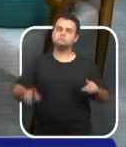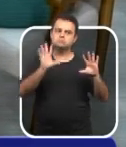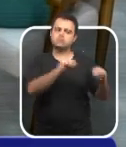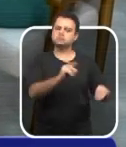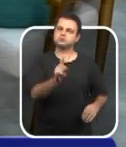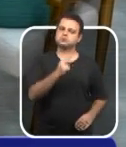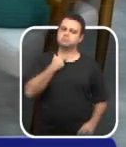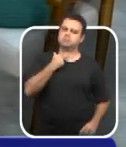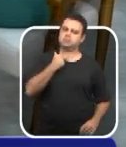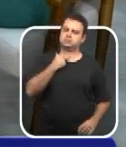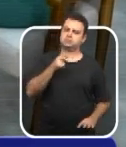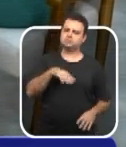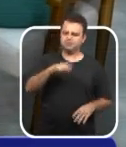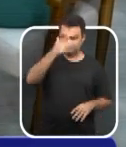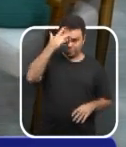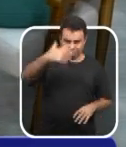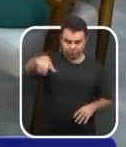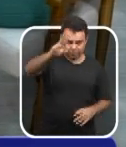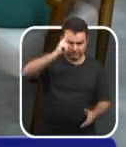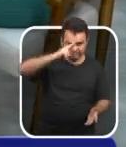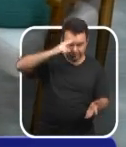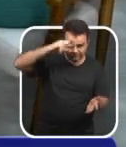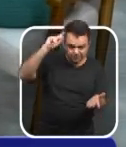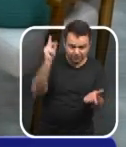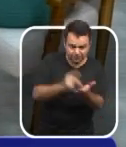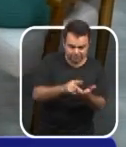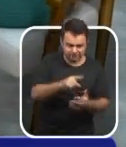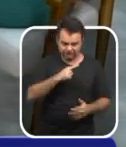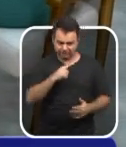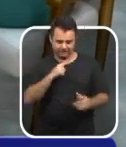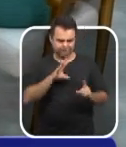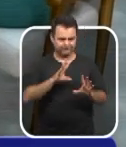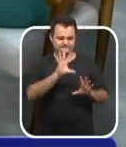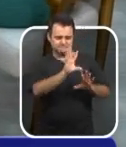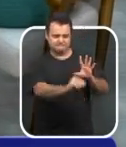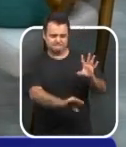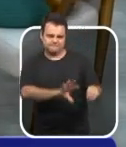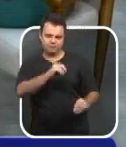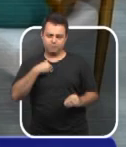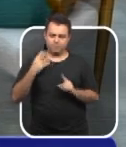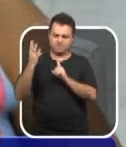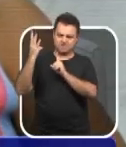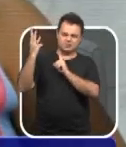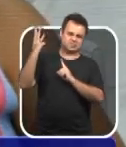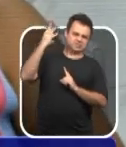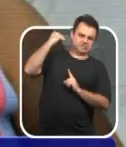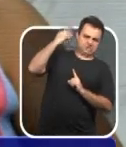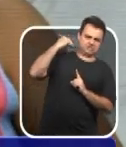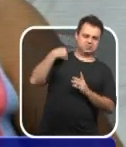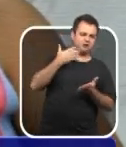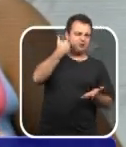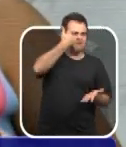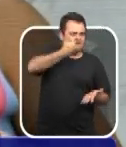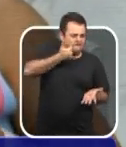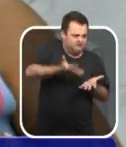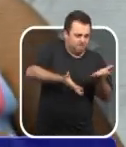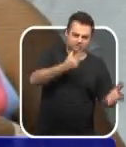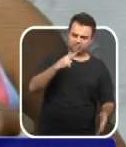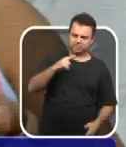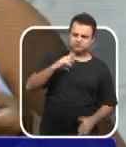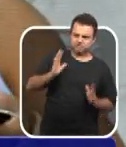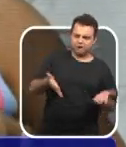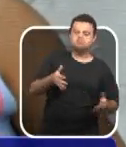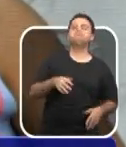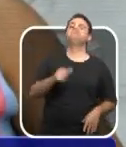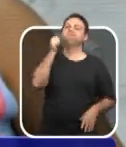alguém que veio e te contou alguma história? Sim, trabalhadoras, né? E a hora que elas pegam ali e falam, poxa vida, olha, eu